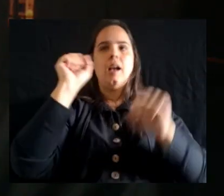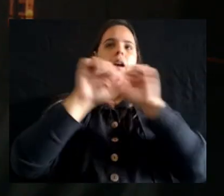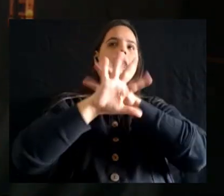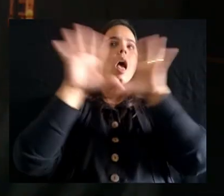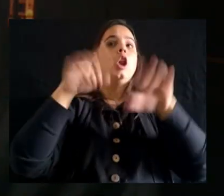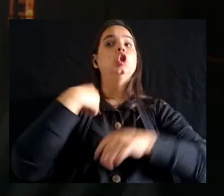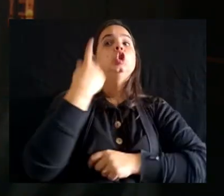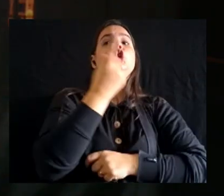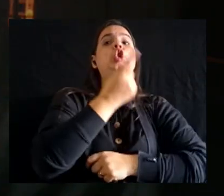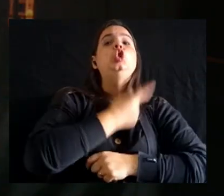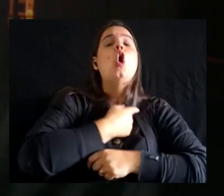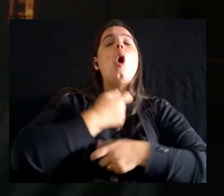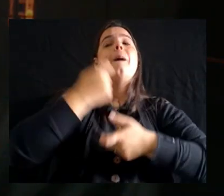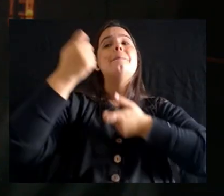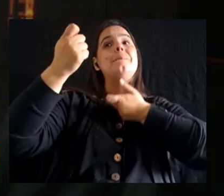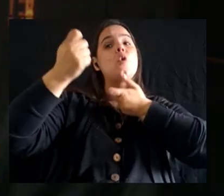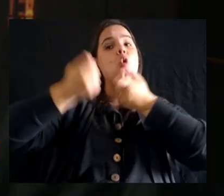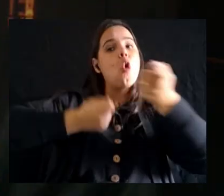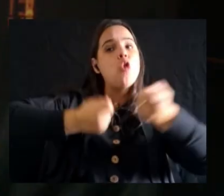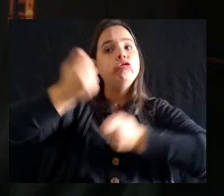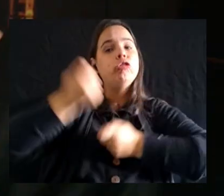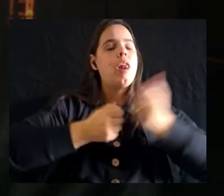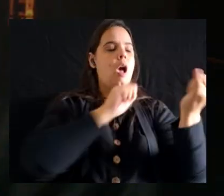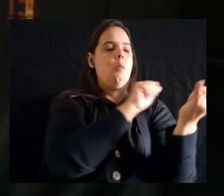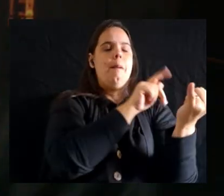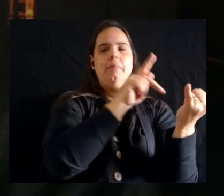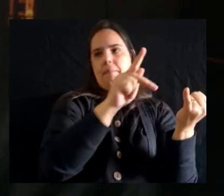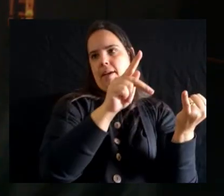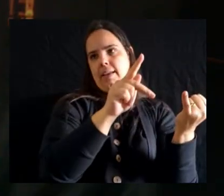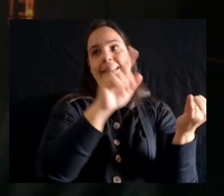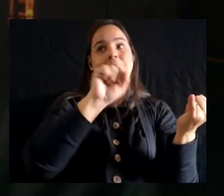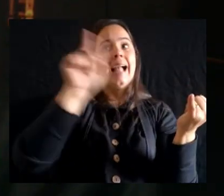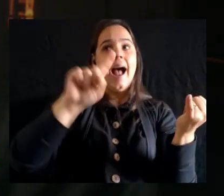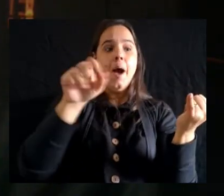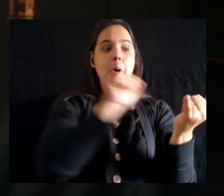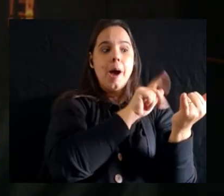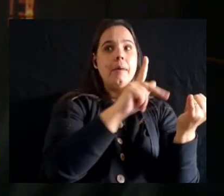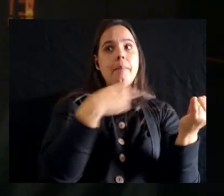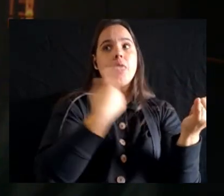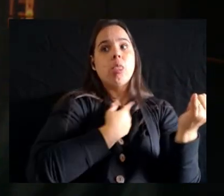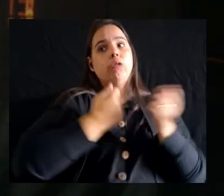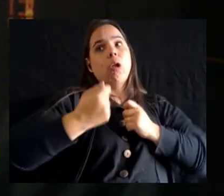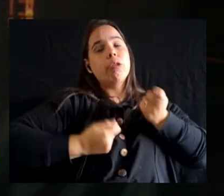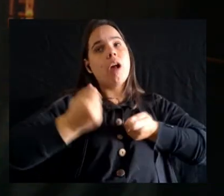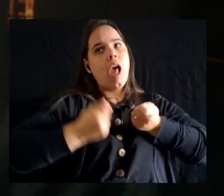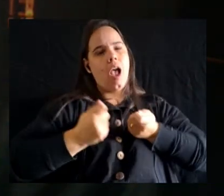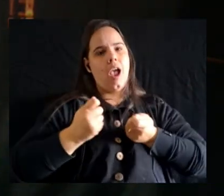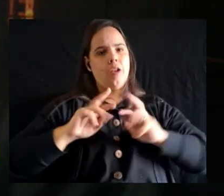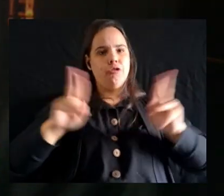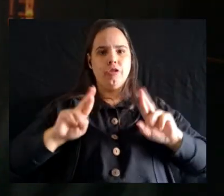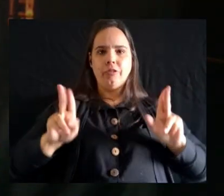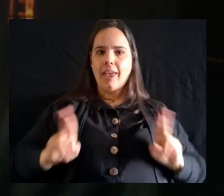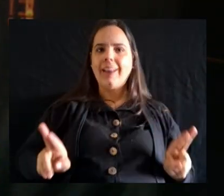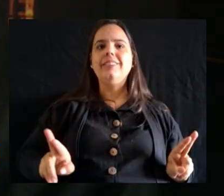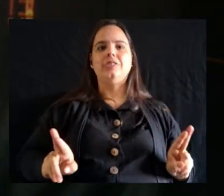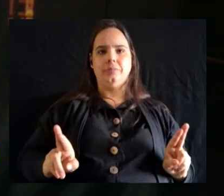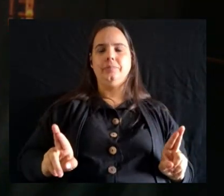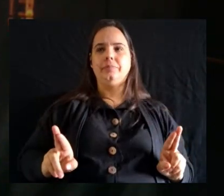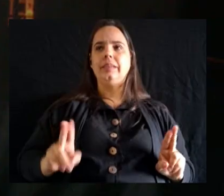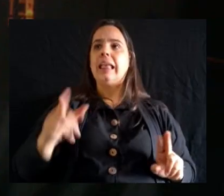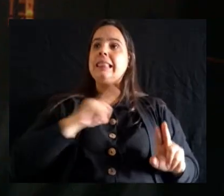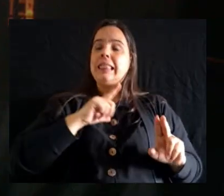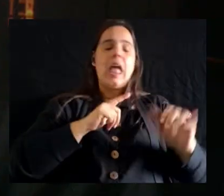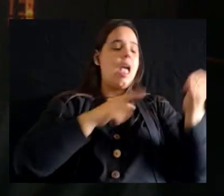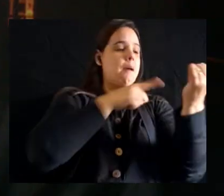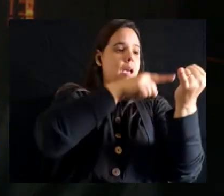dos aplicativos. E o que a gente vê, pelo que nós falamos aqui hoje, é que tem aplicativos que estão nos